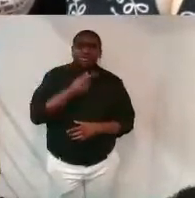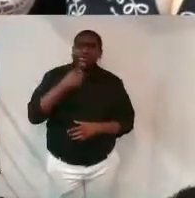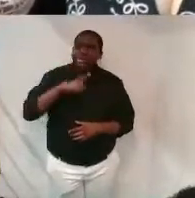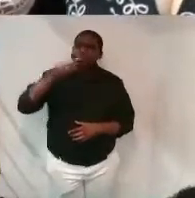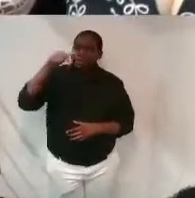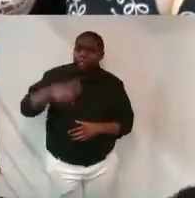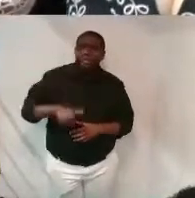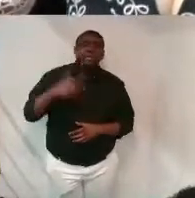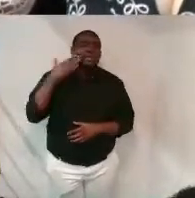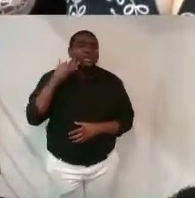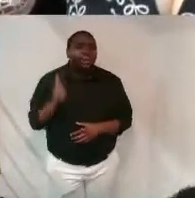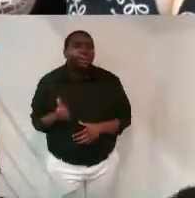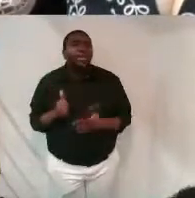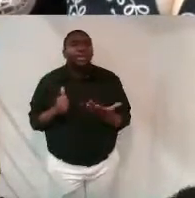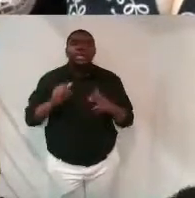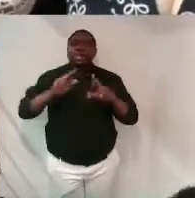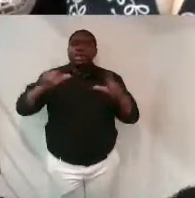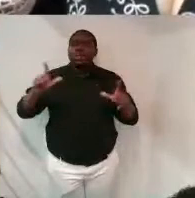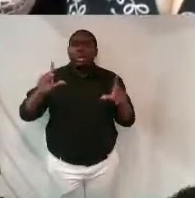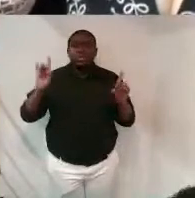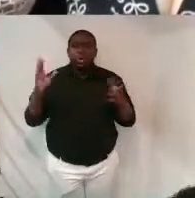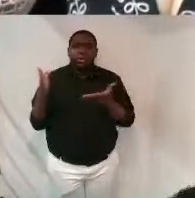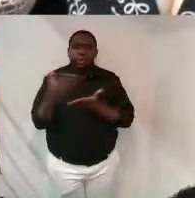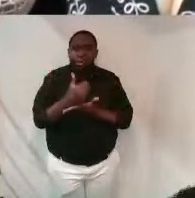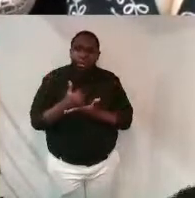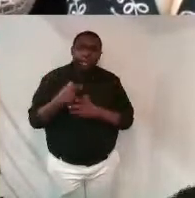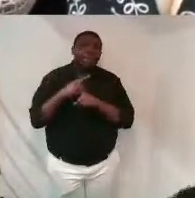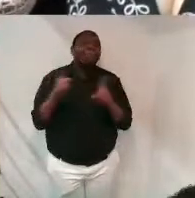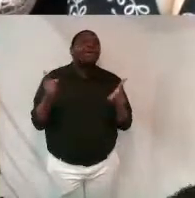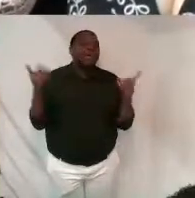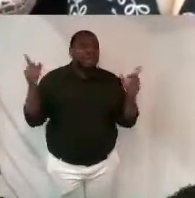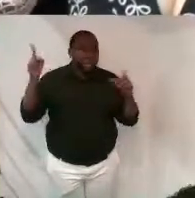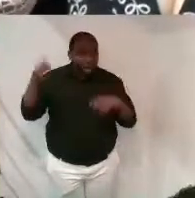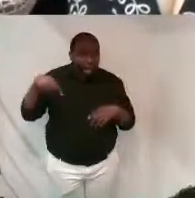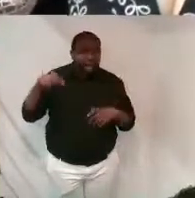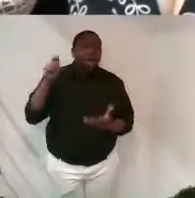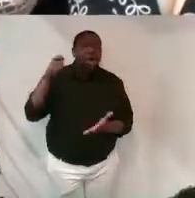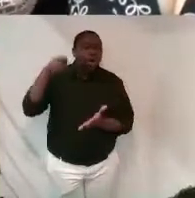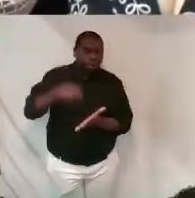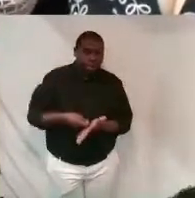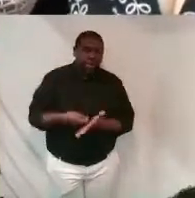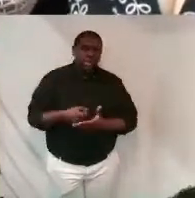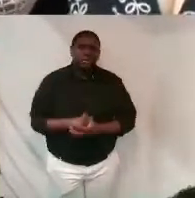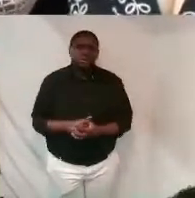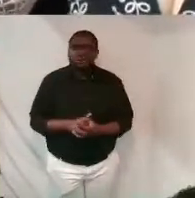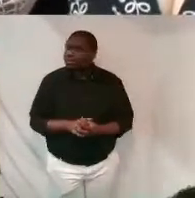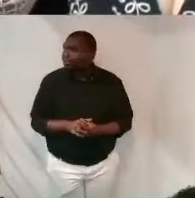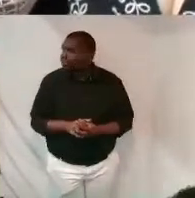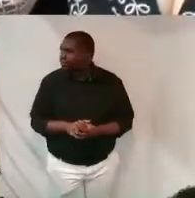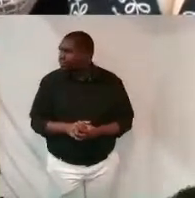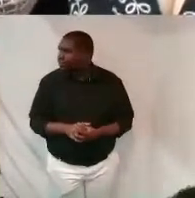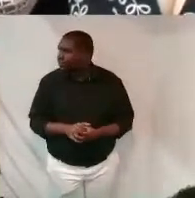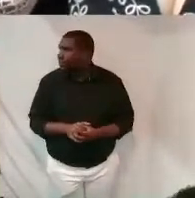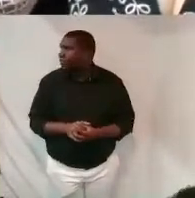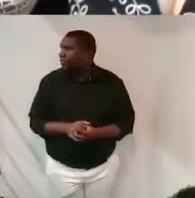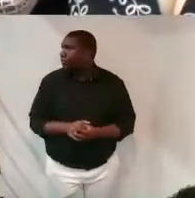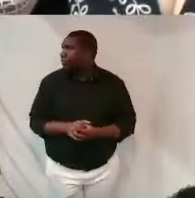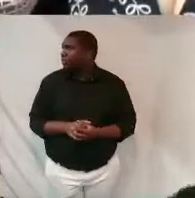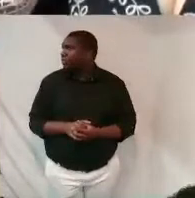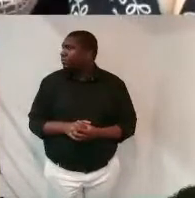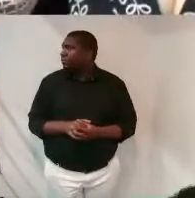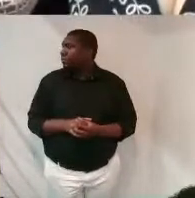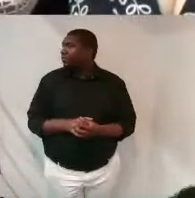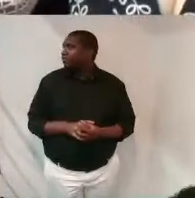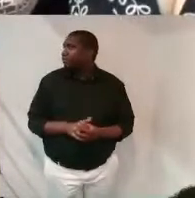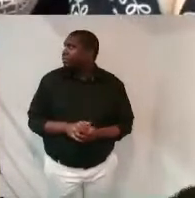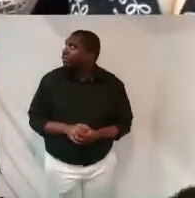que ela não é mais facultativa, e sim obrigatória. assim como a questão da